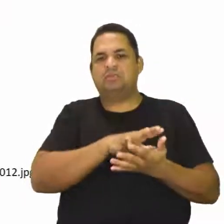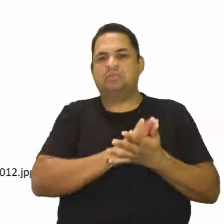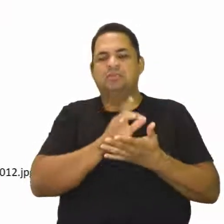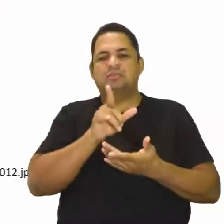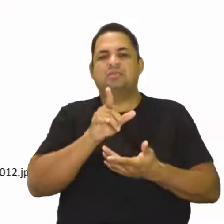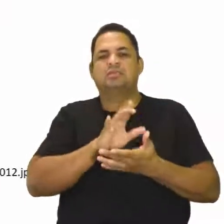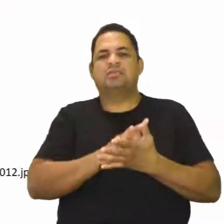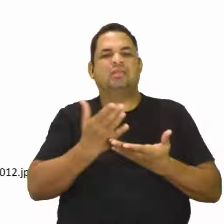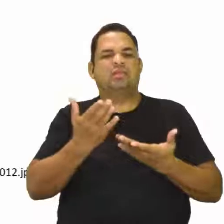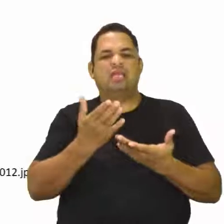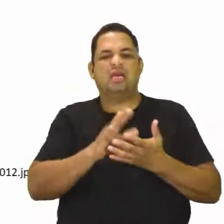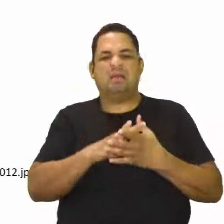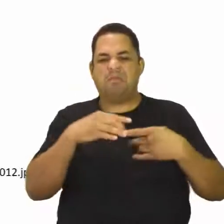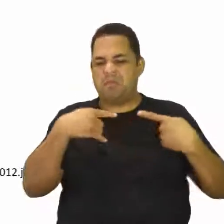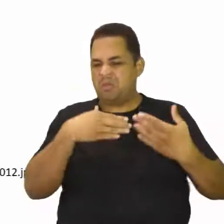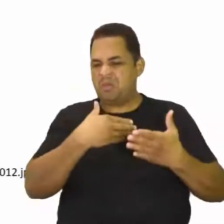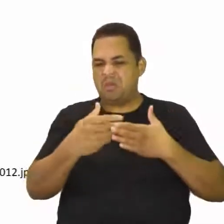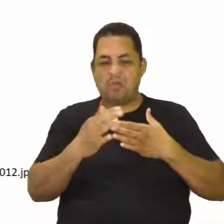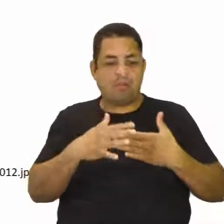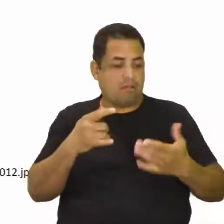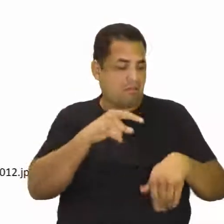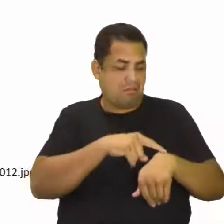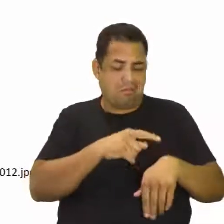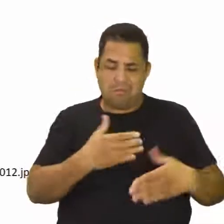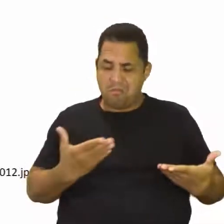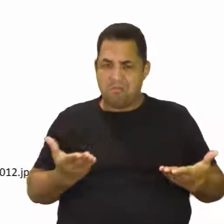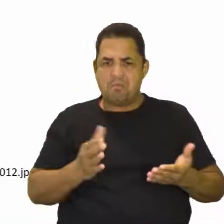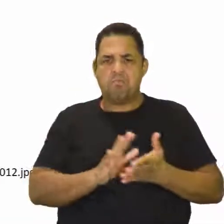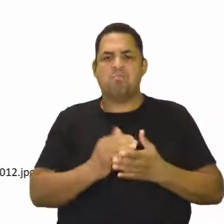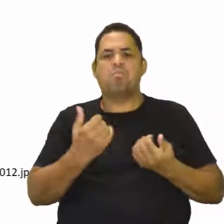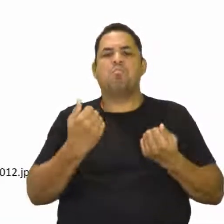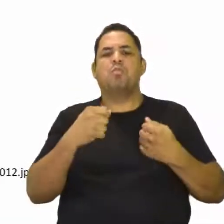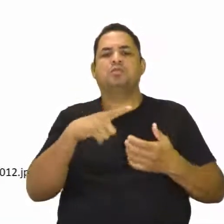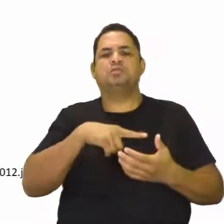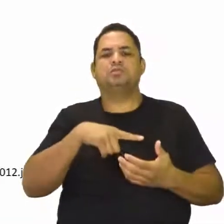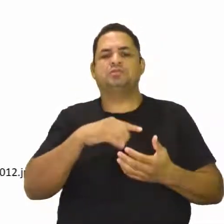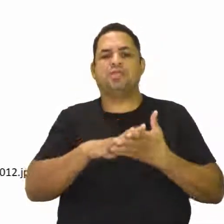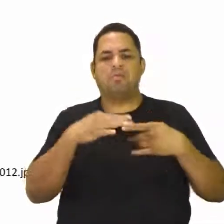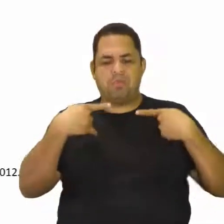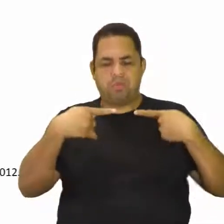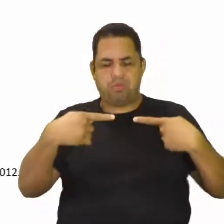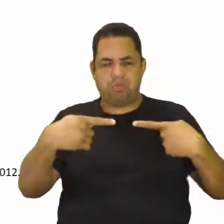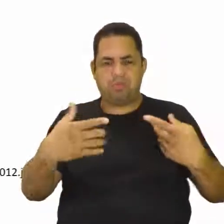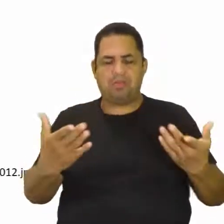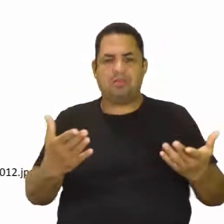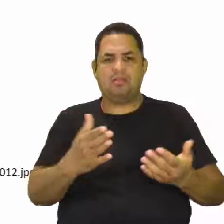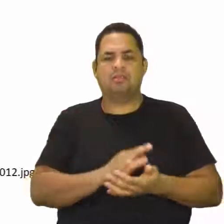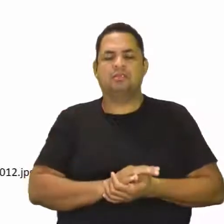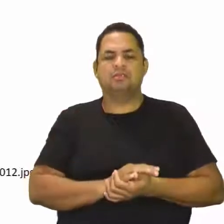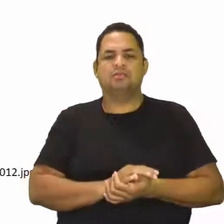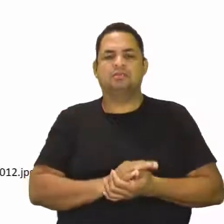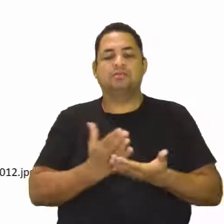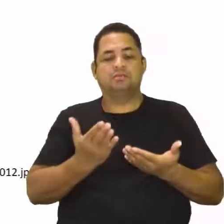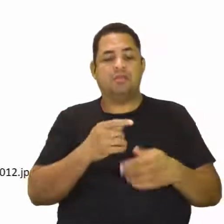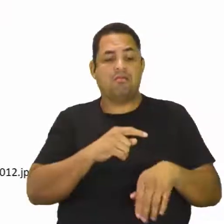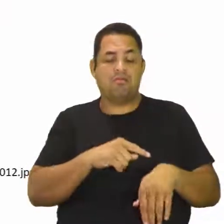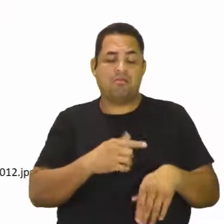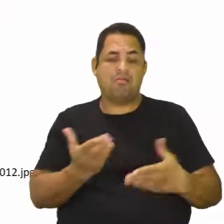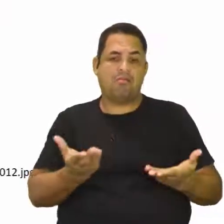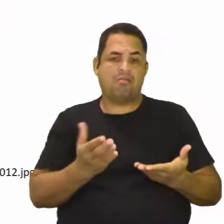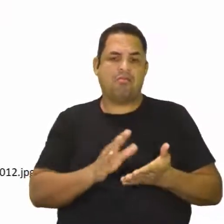lá é um barril de pólvora. Qualquer momento pode estourar uma guerra. E recentemente, esses dias, nós